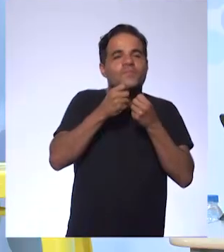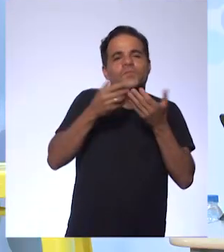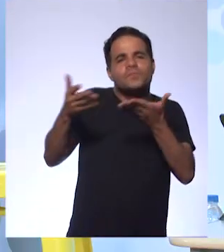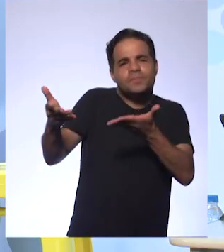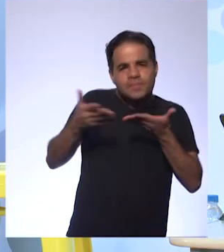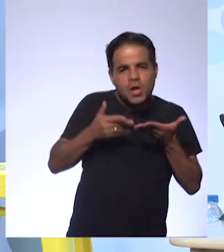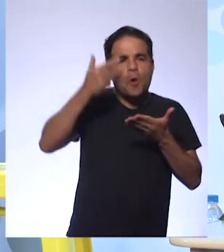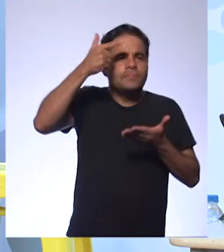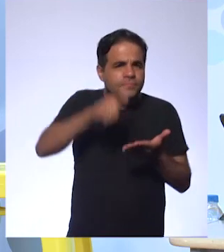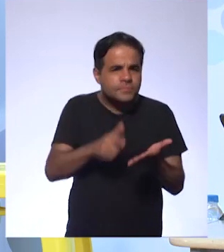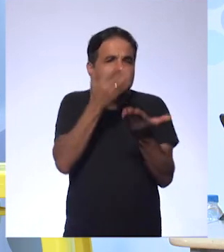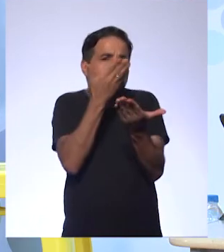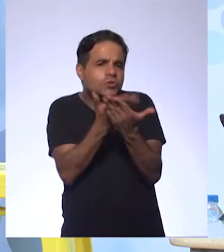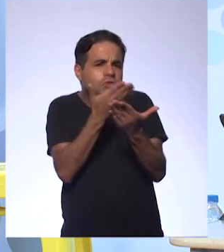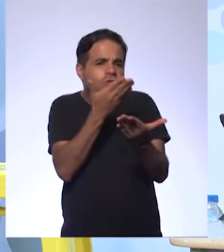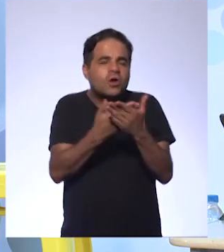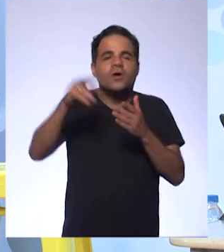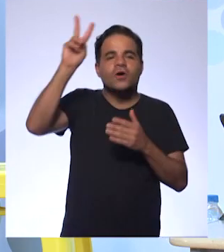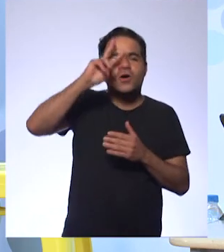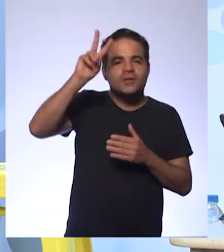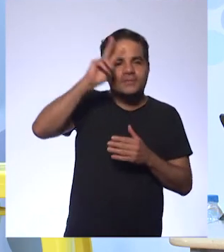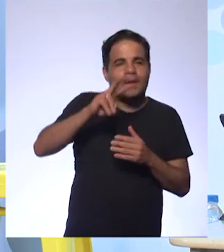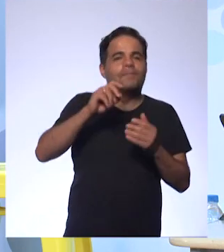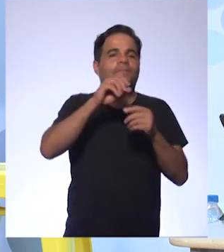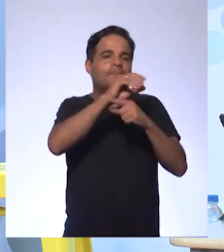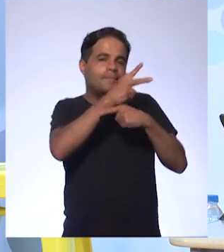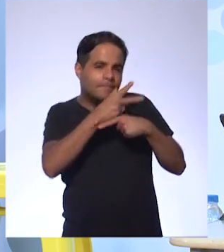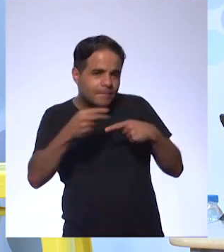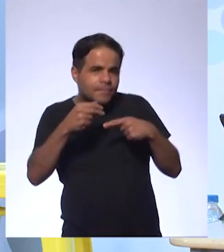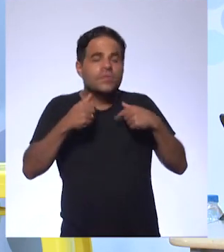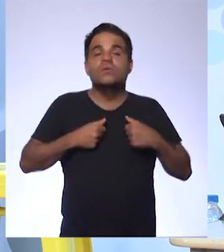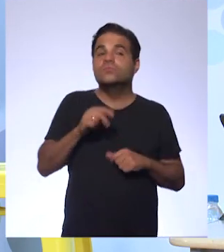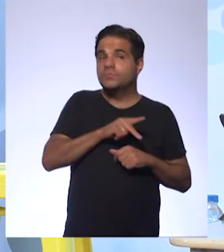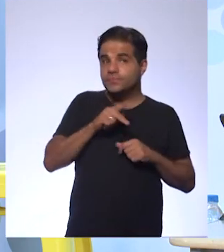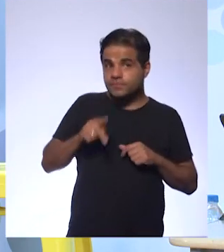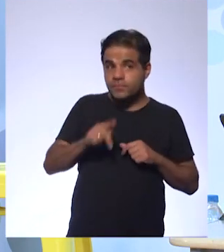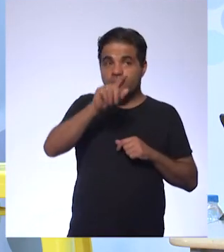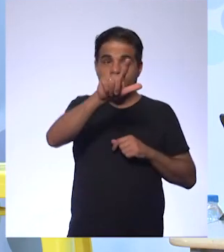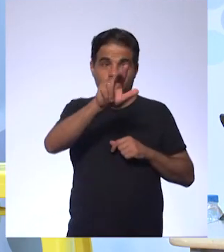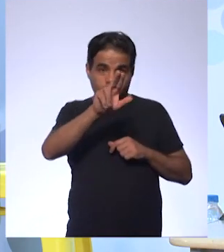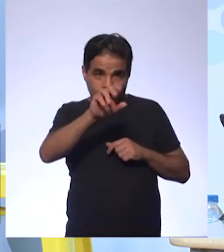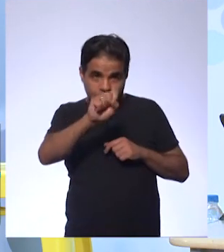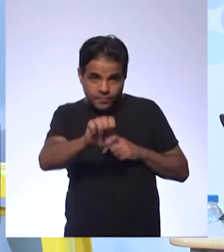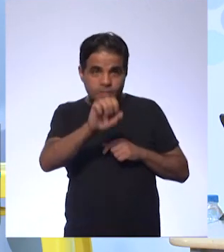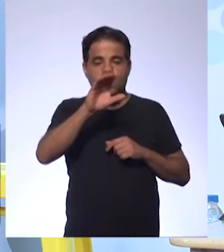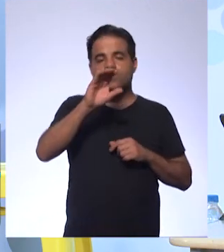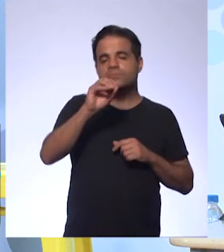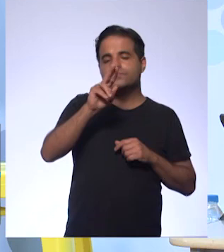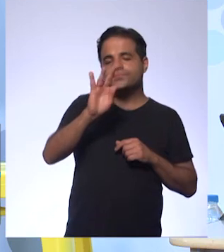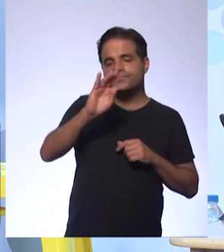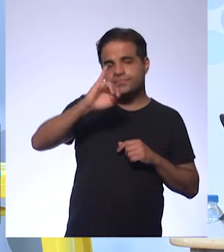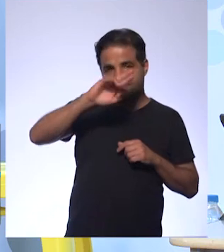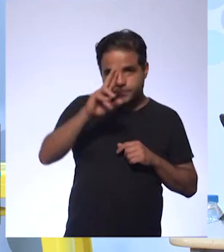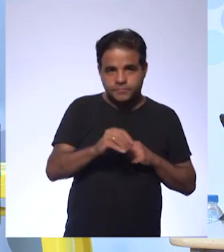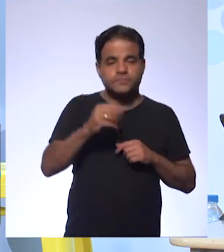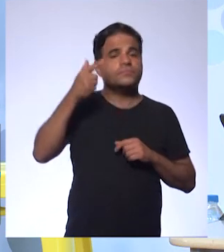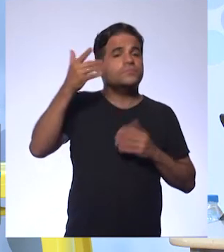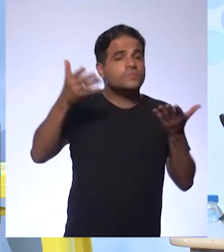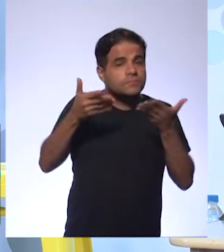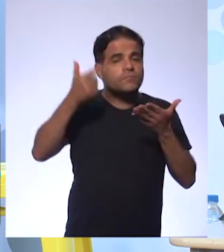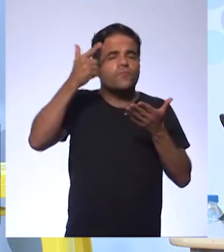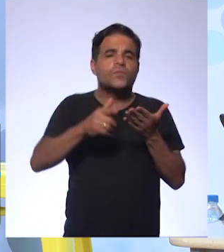Sejam bem-vindos a mais uma aula de História aqui no Centro de Mídias. Eu sou a professora Luíse Coutinho e hoje nós teremos uma